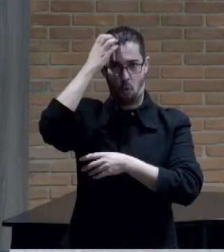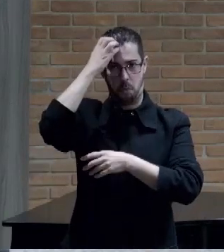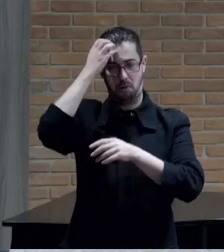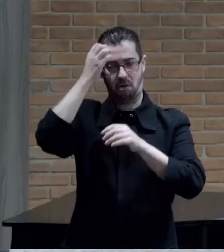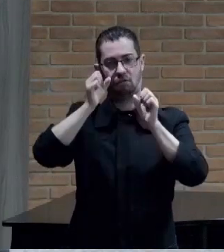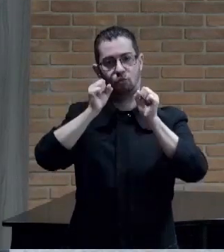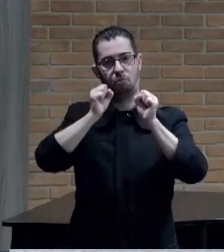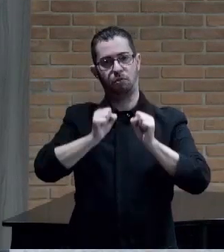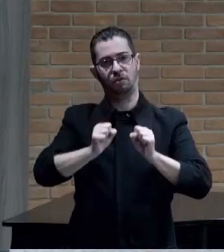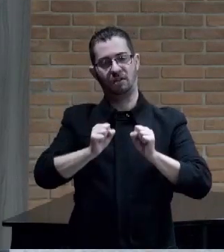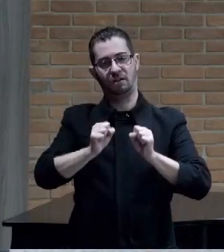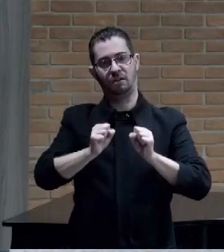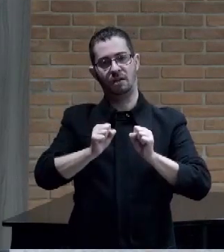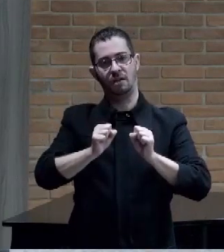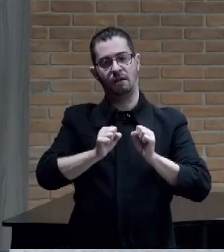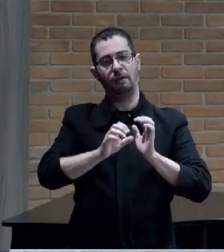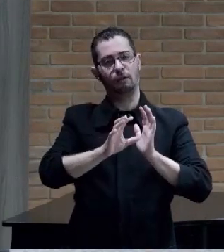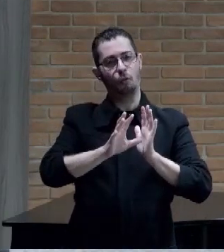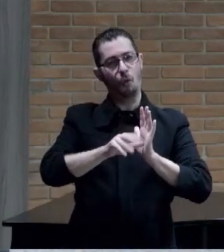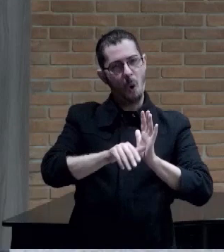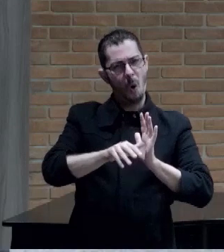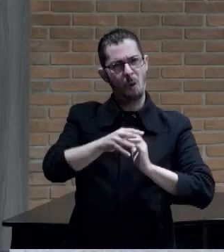da corrupção do pecado.